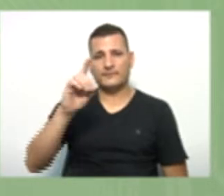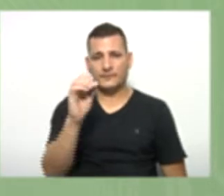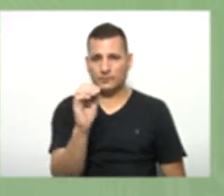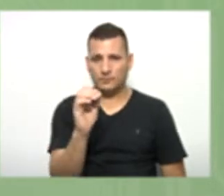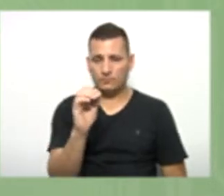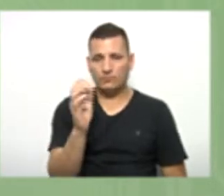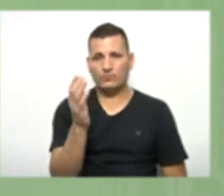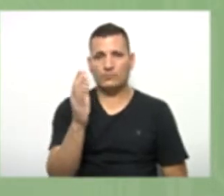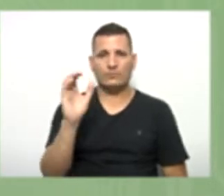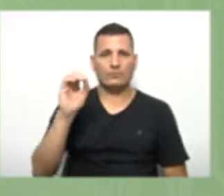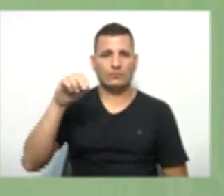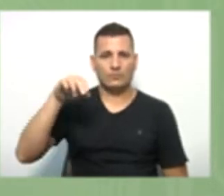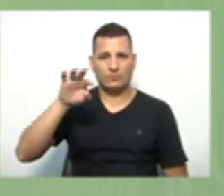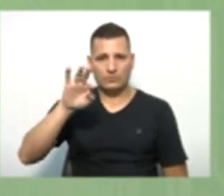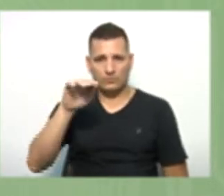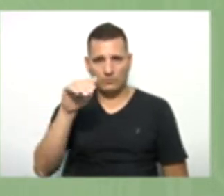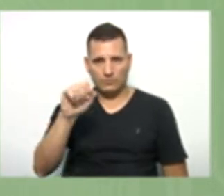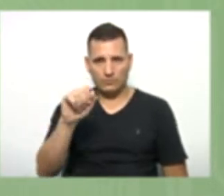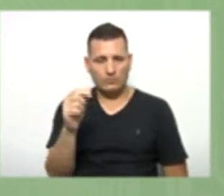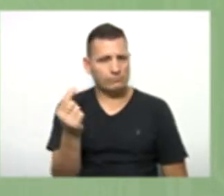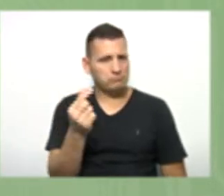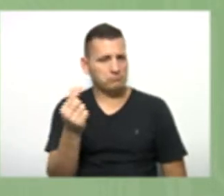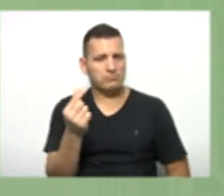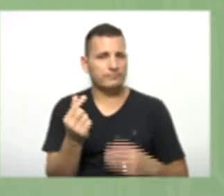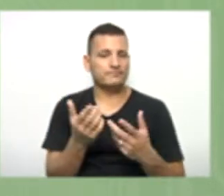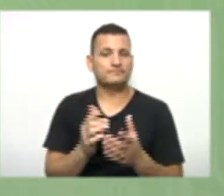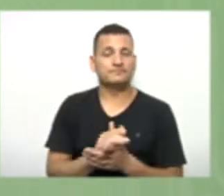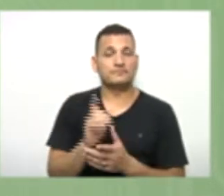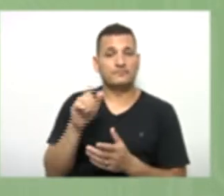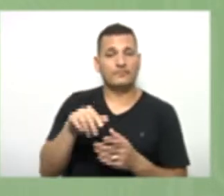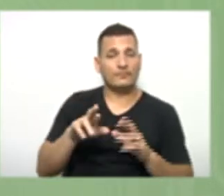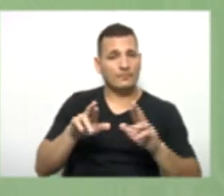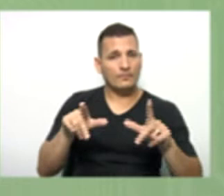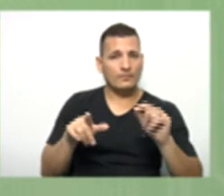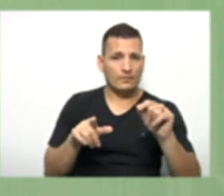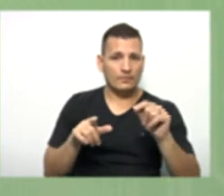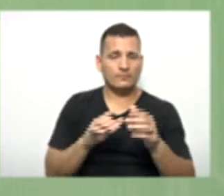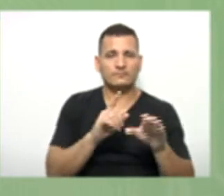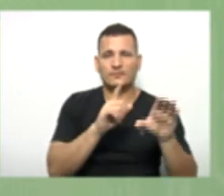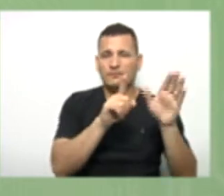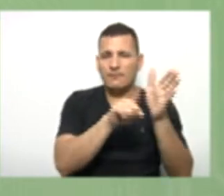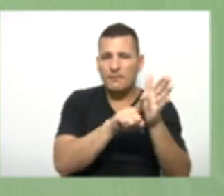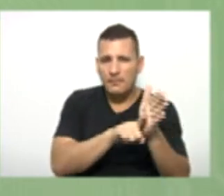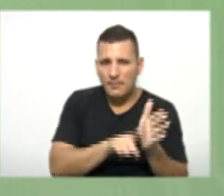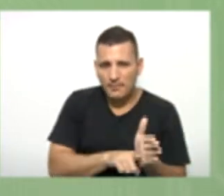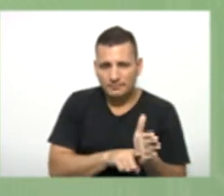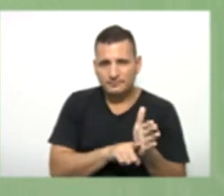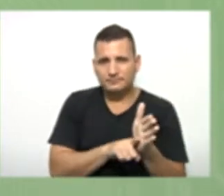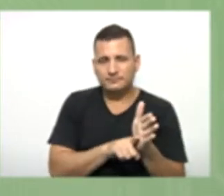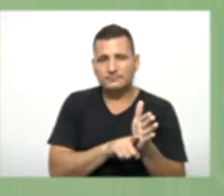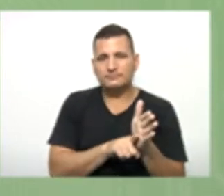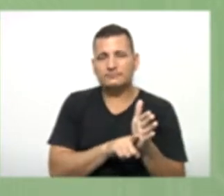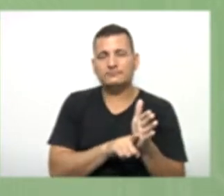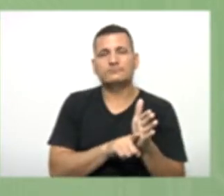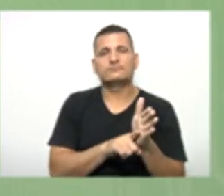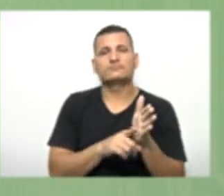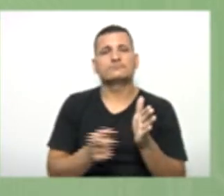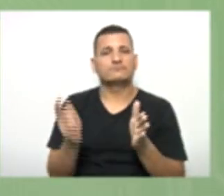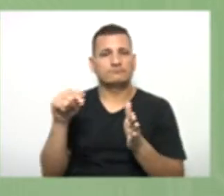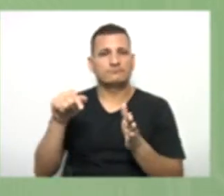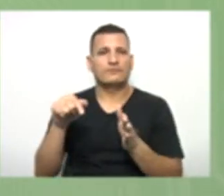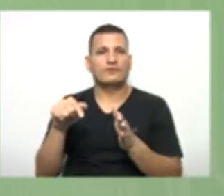conta é a diferença entre o valor total dos débitos e o valor total